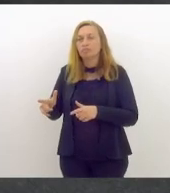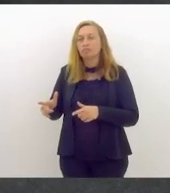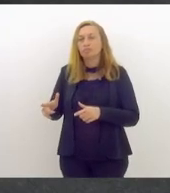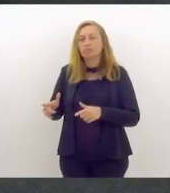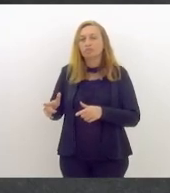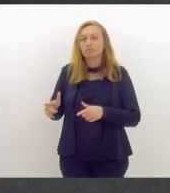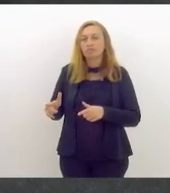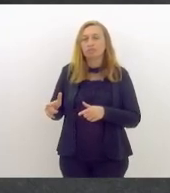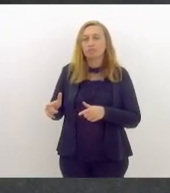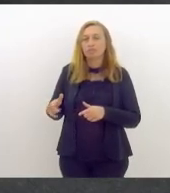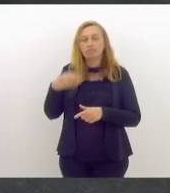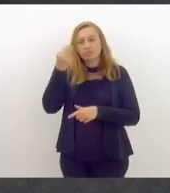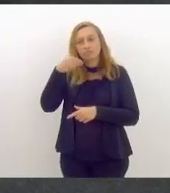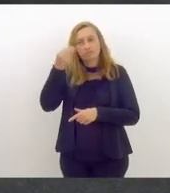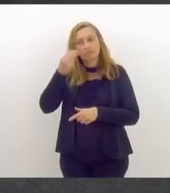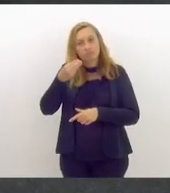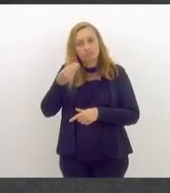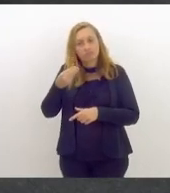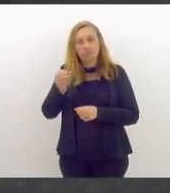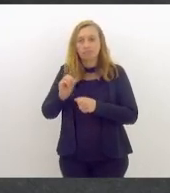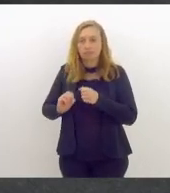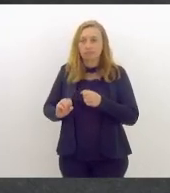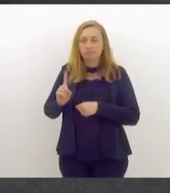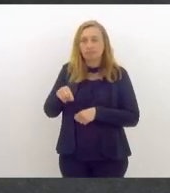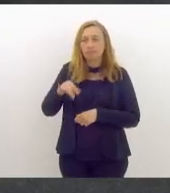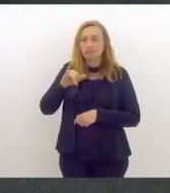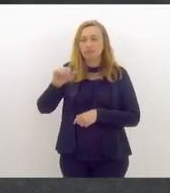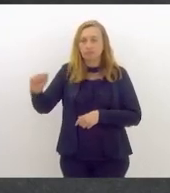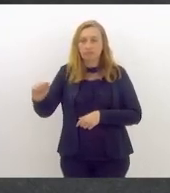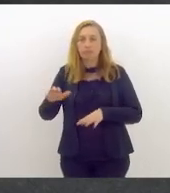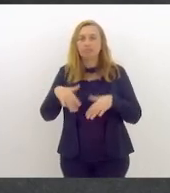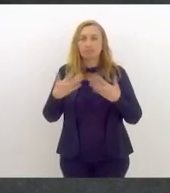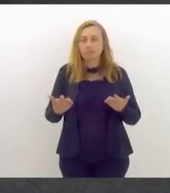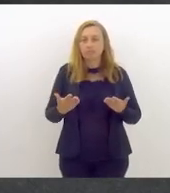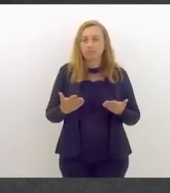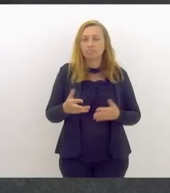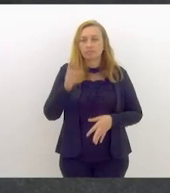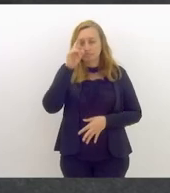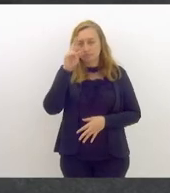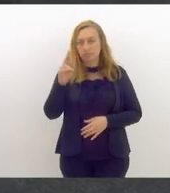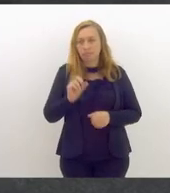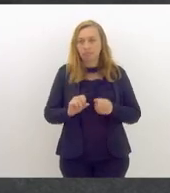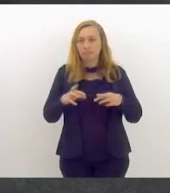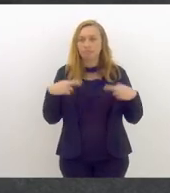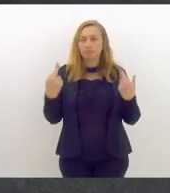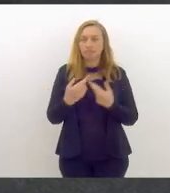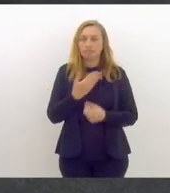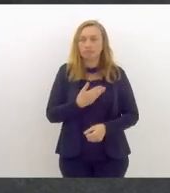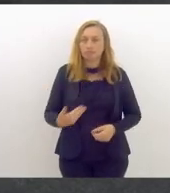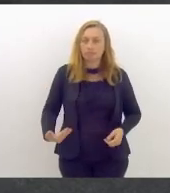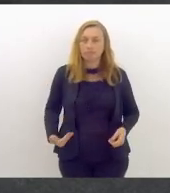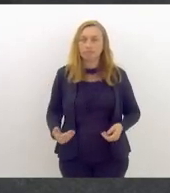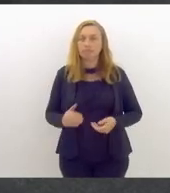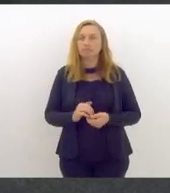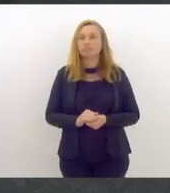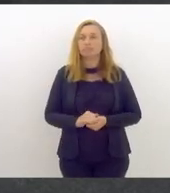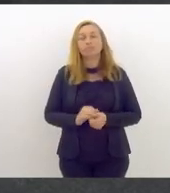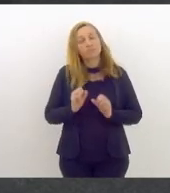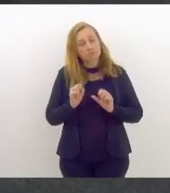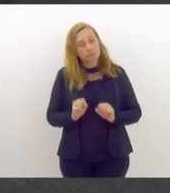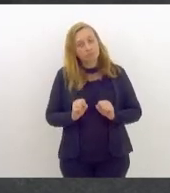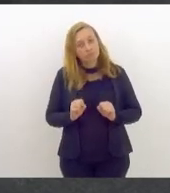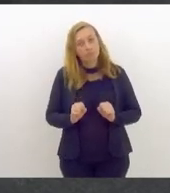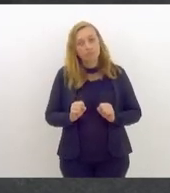testar a correção desses polígonos é o INEA. Então, já que o senhor vai fazer audiência pública, o senhor